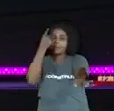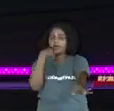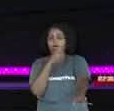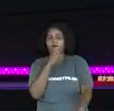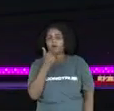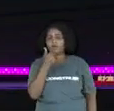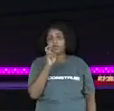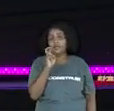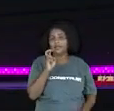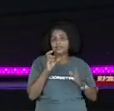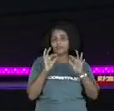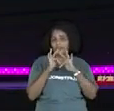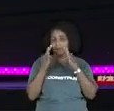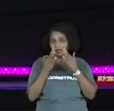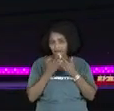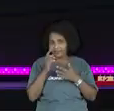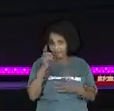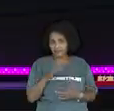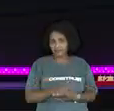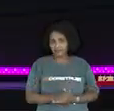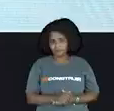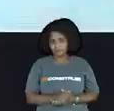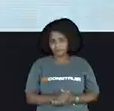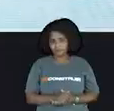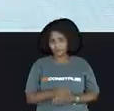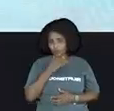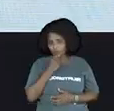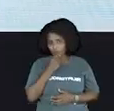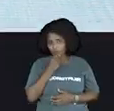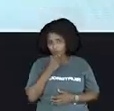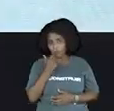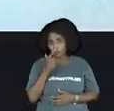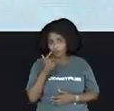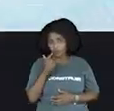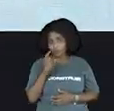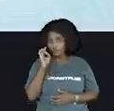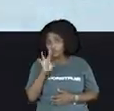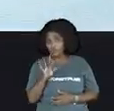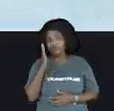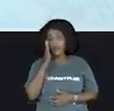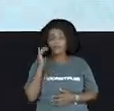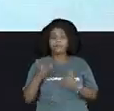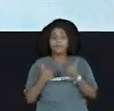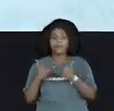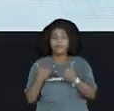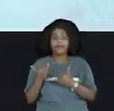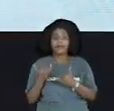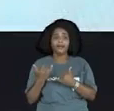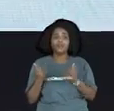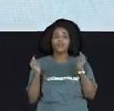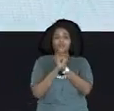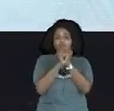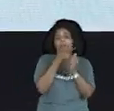já são 15 Families e os meninos não tem mais nada para fazer não sei brincar e